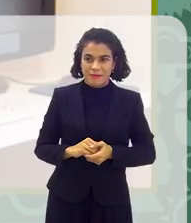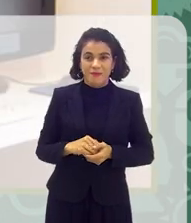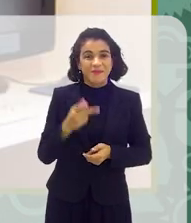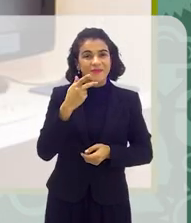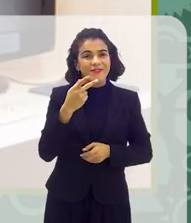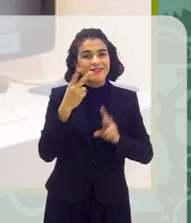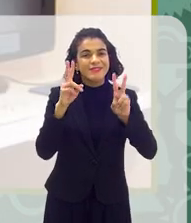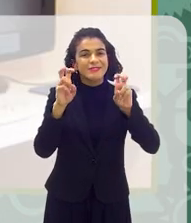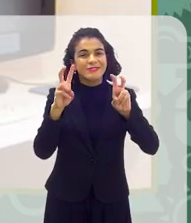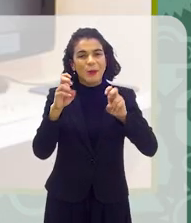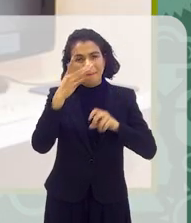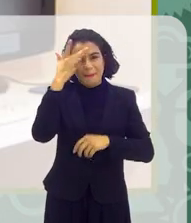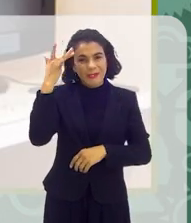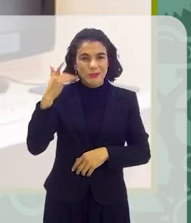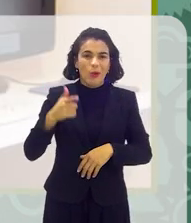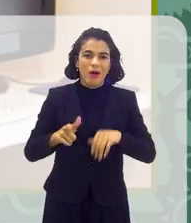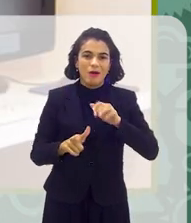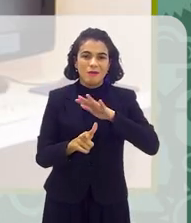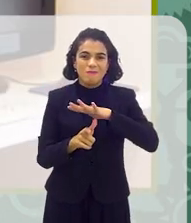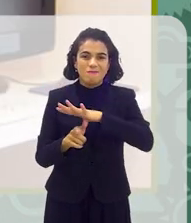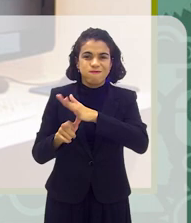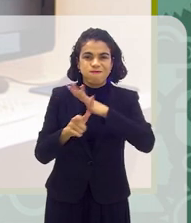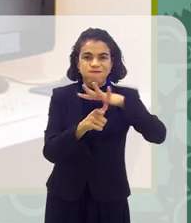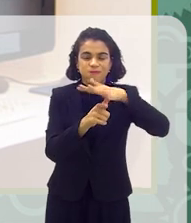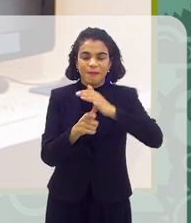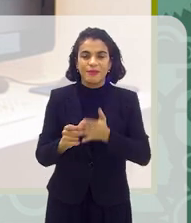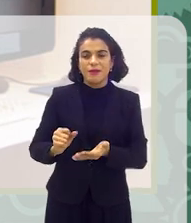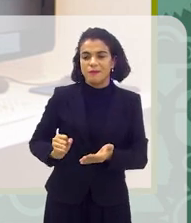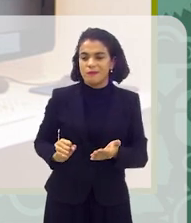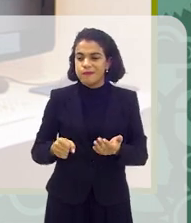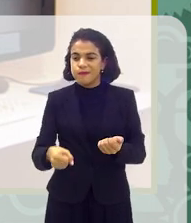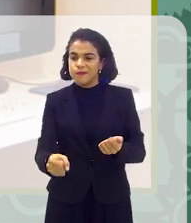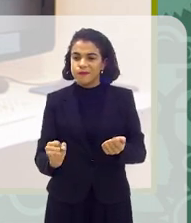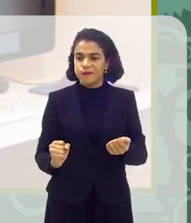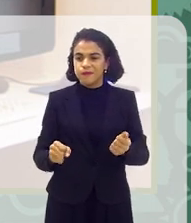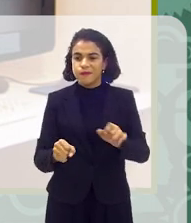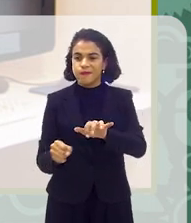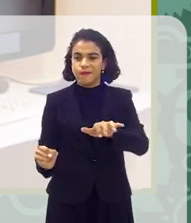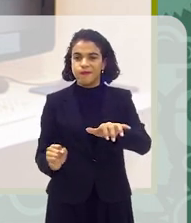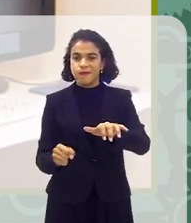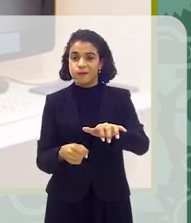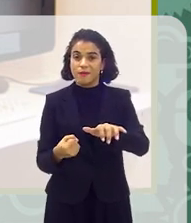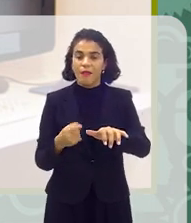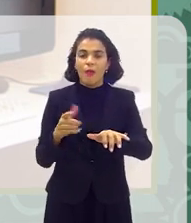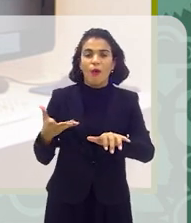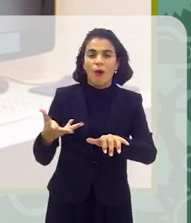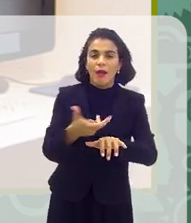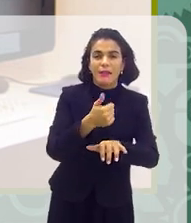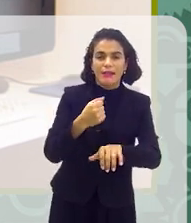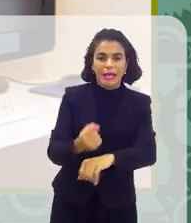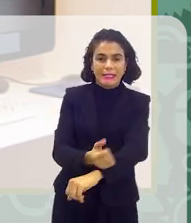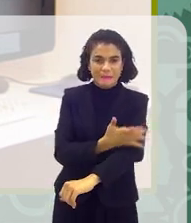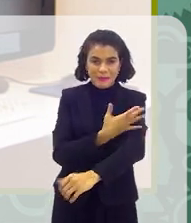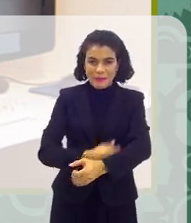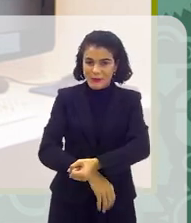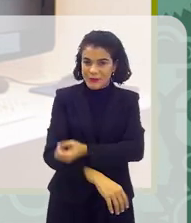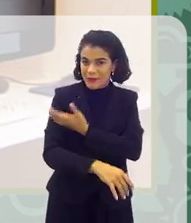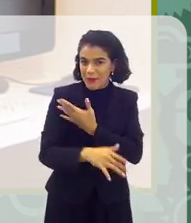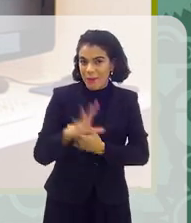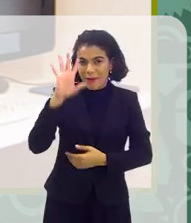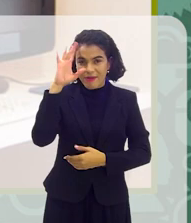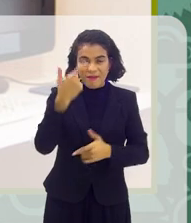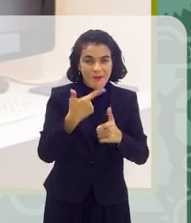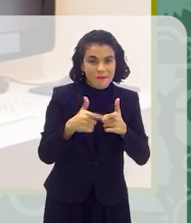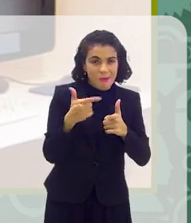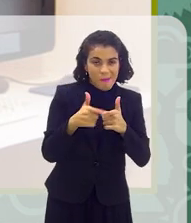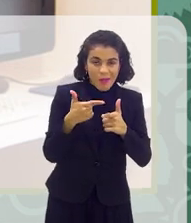o senhor deu o exemplo dessa questão de um piloto, né? Tem a parte técnica, mas ter a qualidade emocional ali diante de um problema,